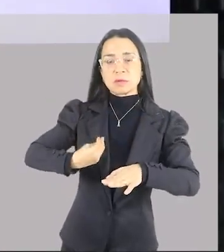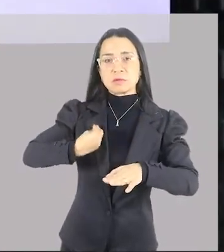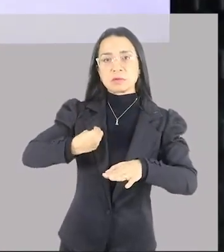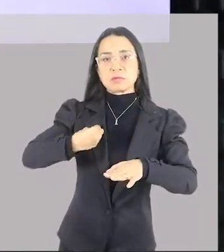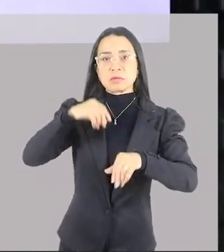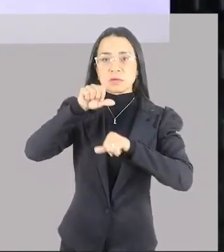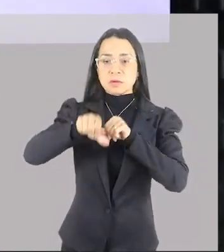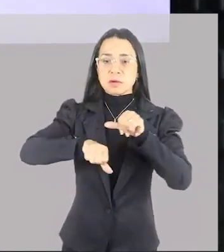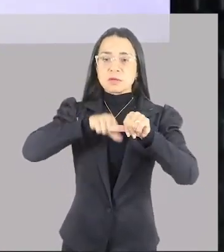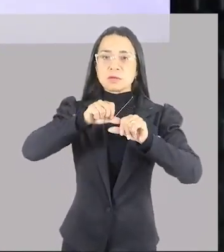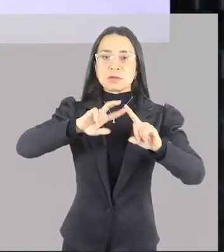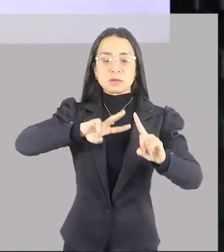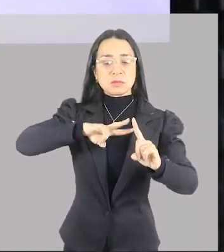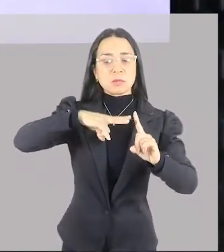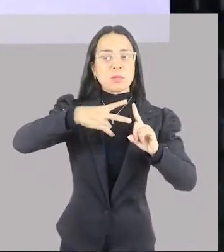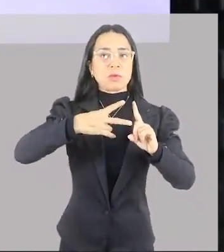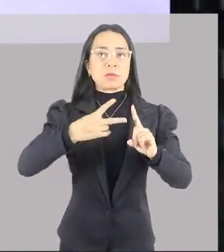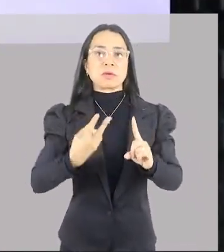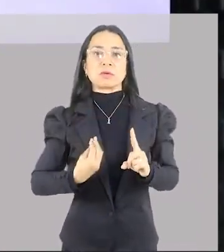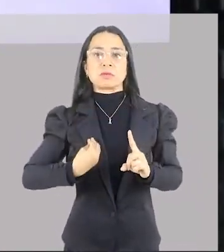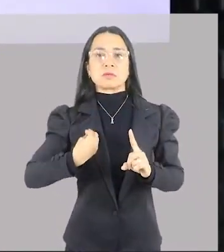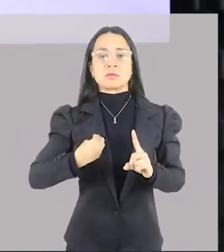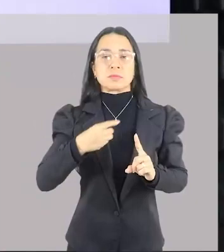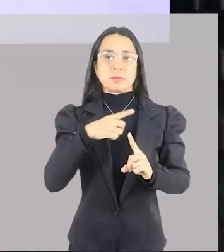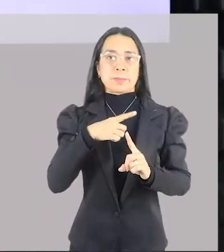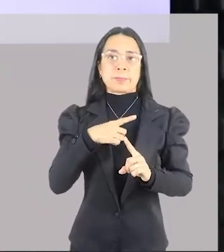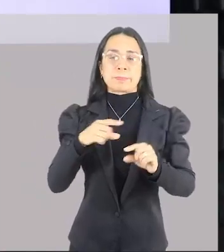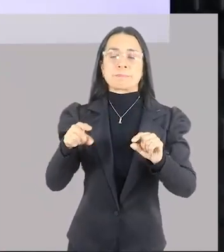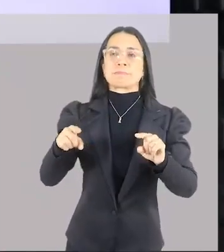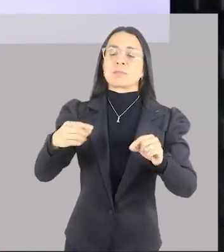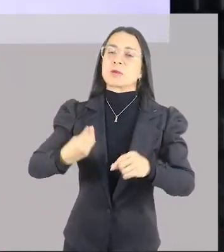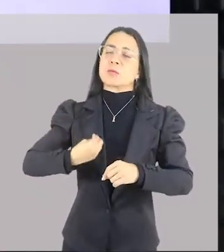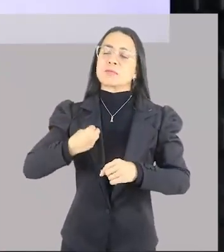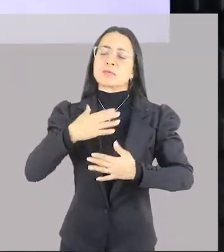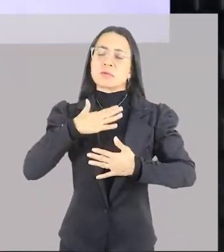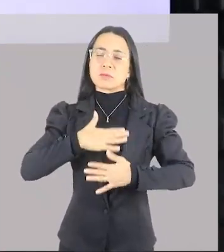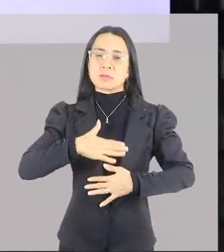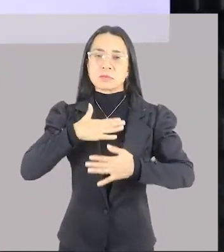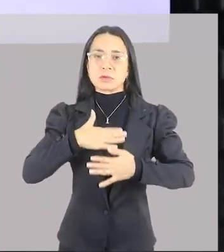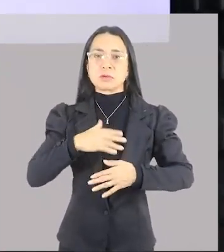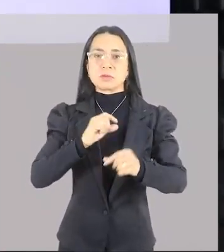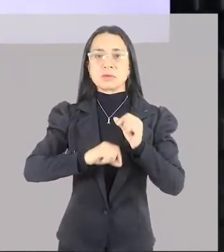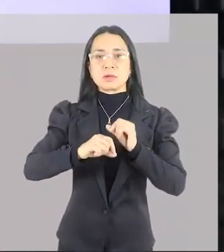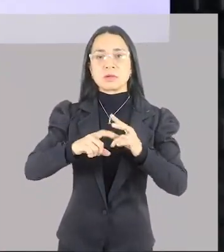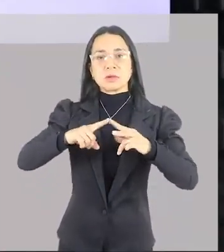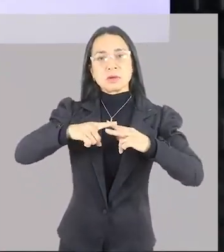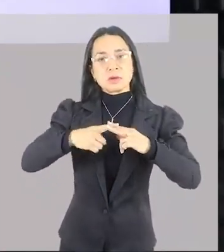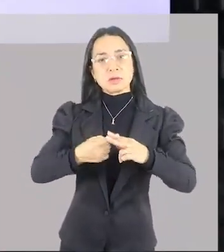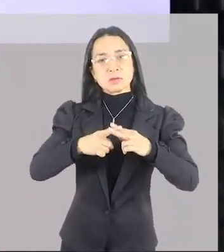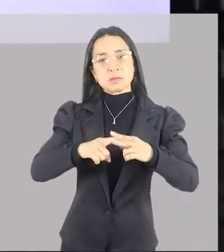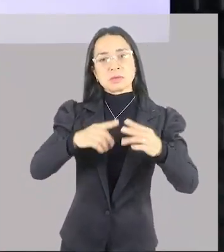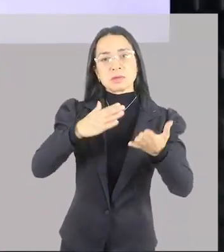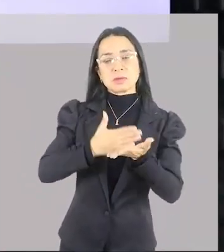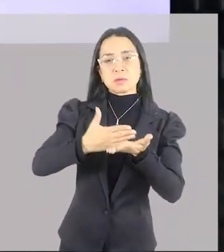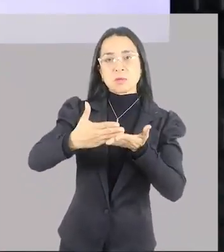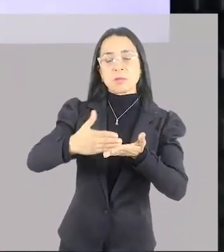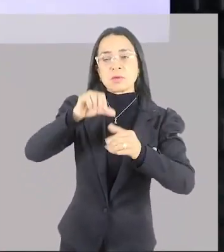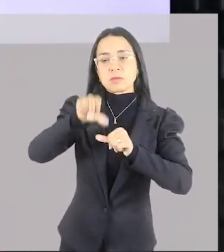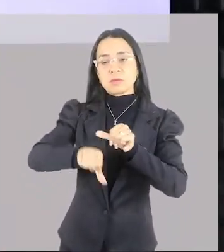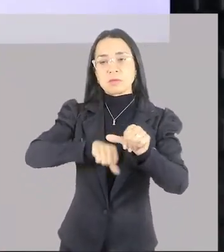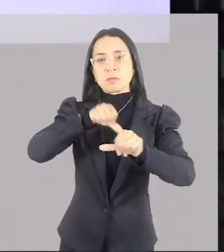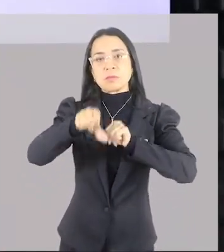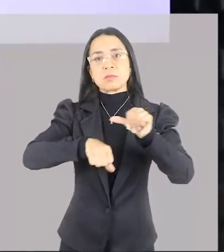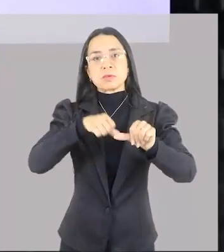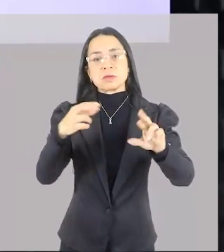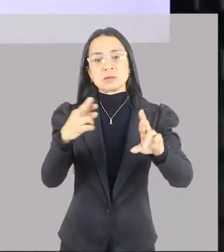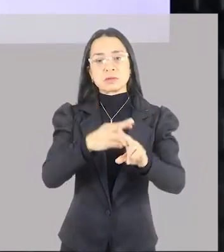de vida, certo? Até então tínhamos uma vida mais pacata e as máquinas começam a alterar essas